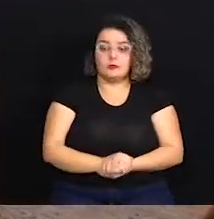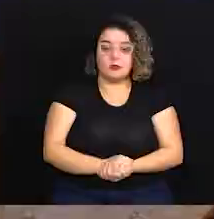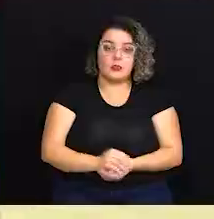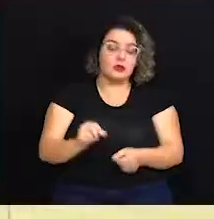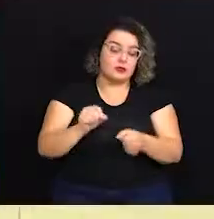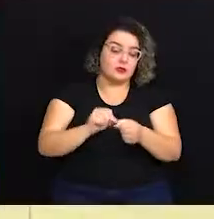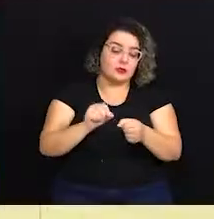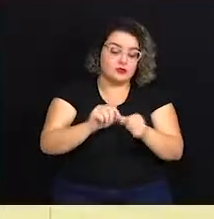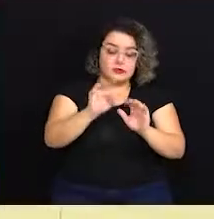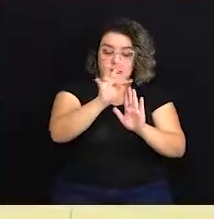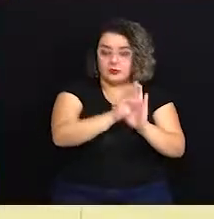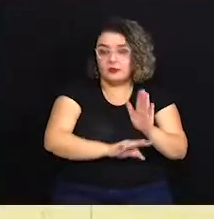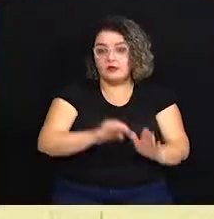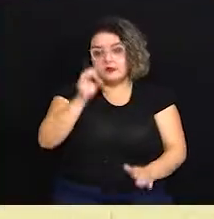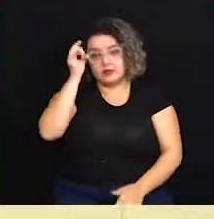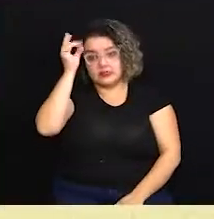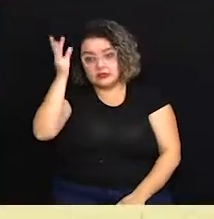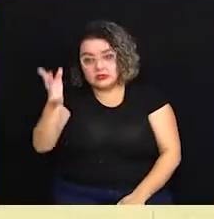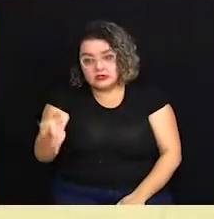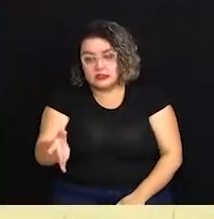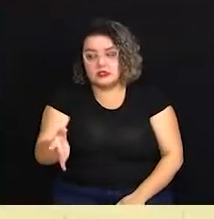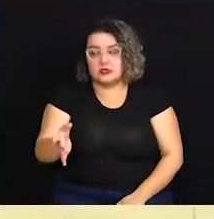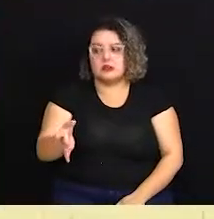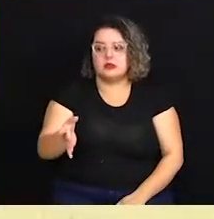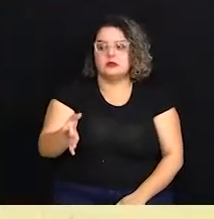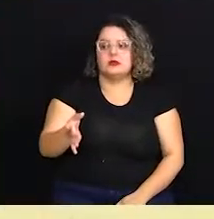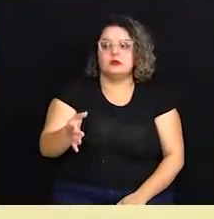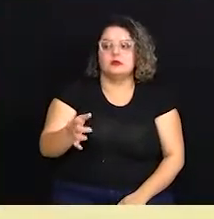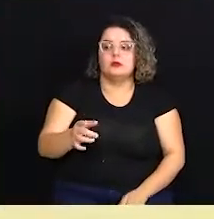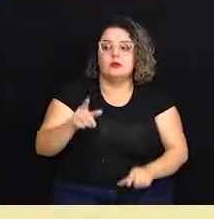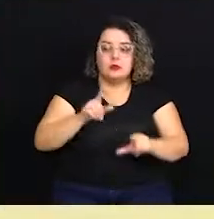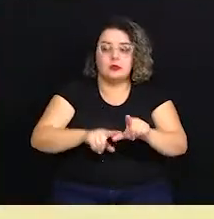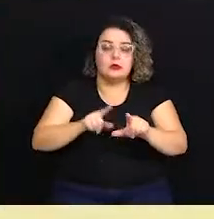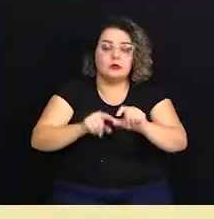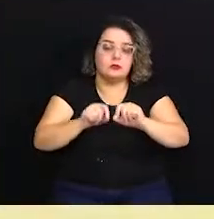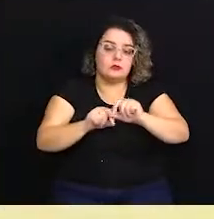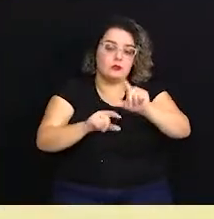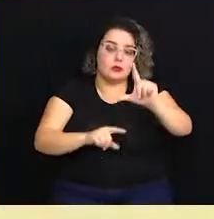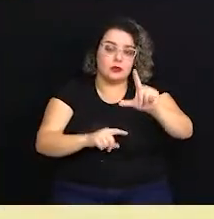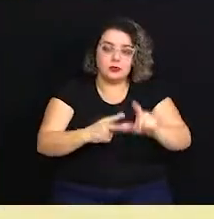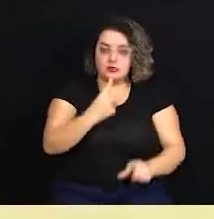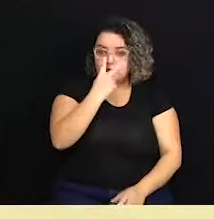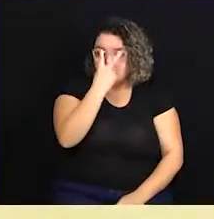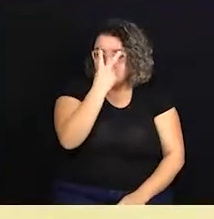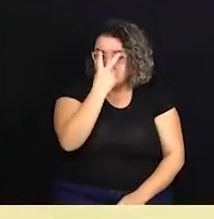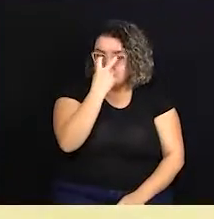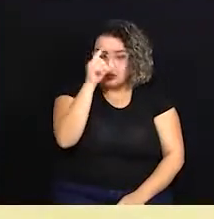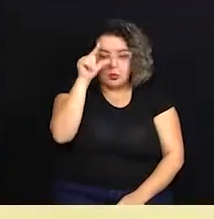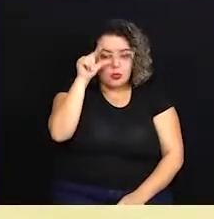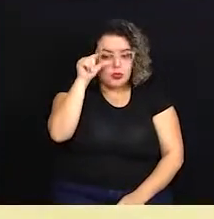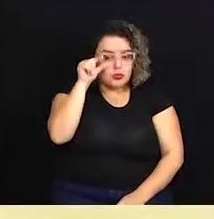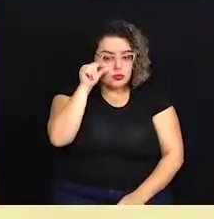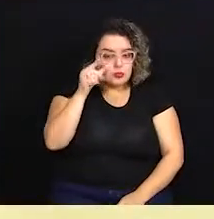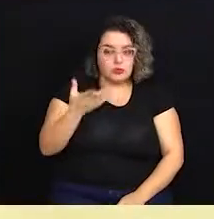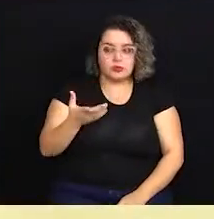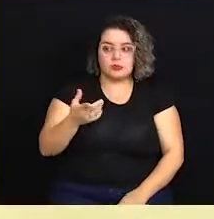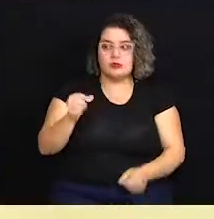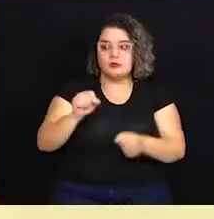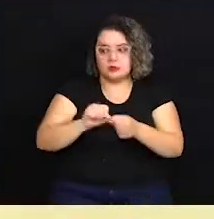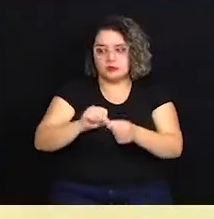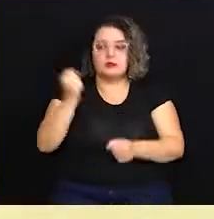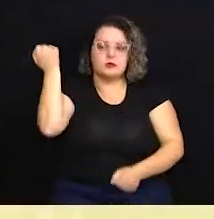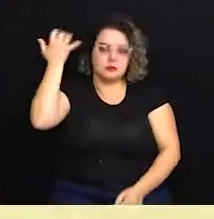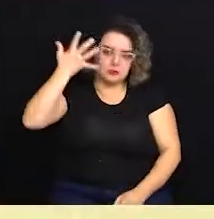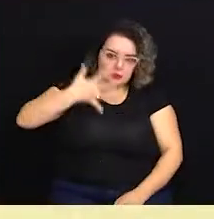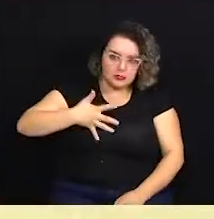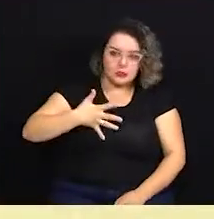textos facilitados, com umas letras maiores para as pessoas de média visão, né? Apesar de que a gente fez audiodescrição, a gente